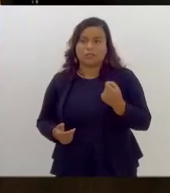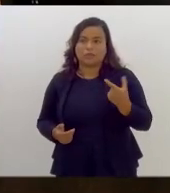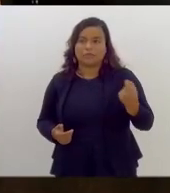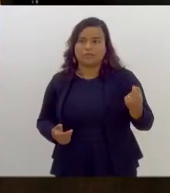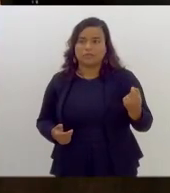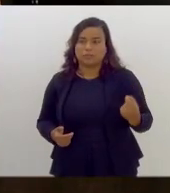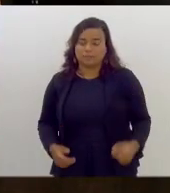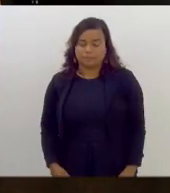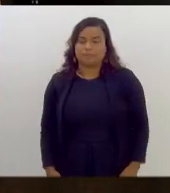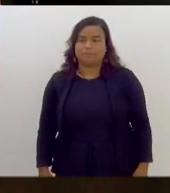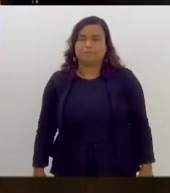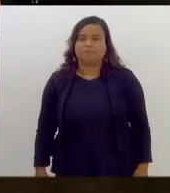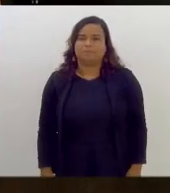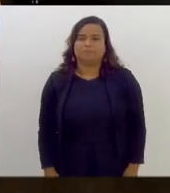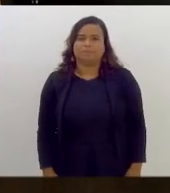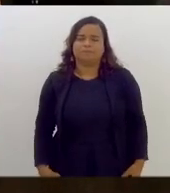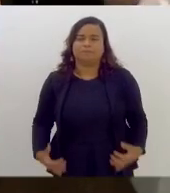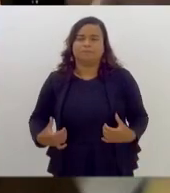3394/2020.